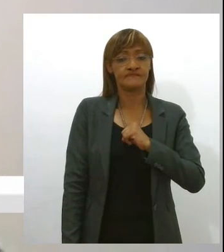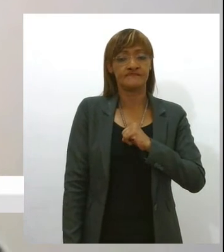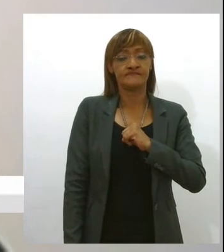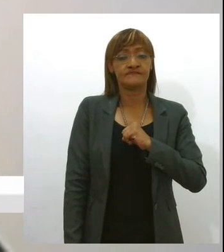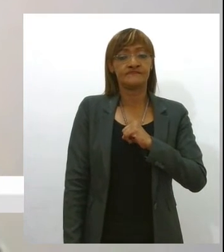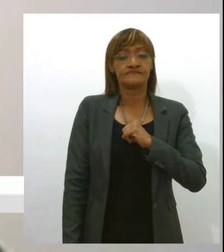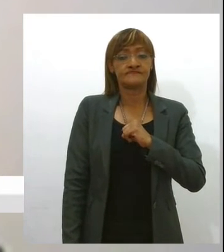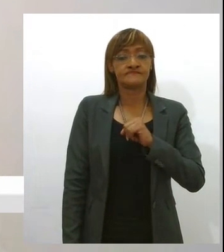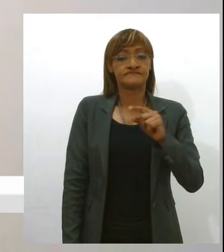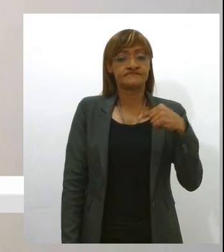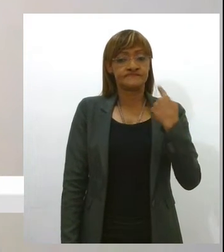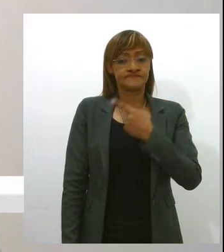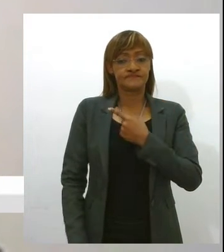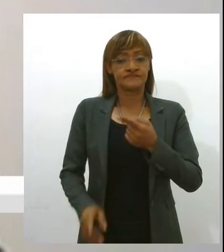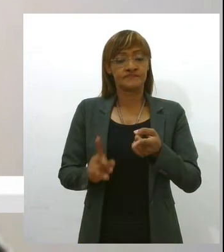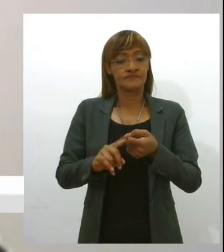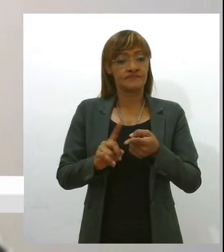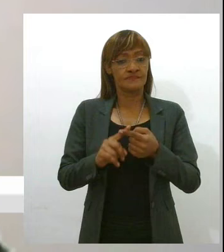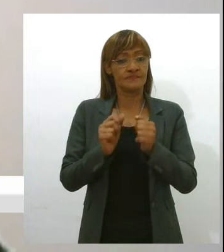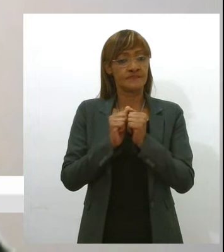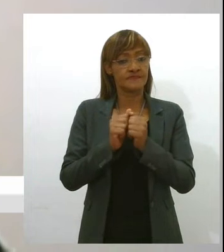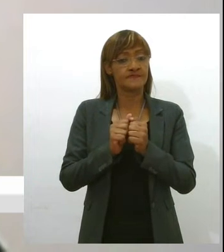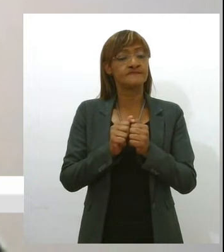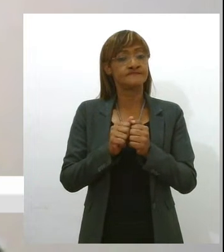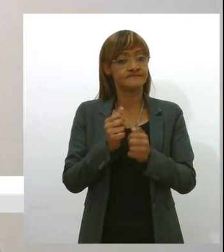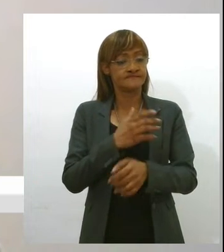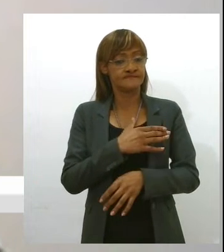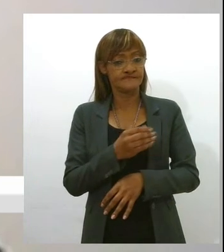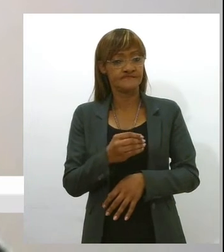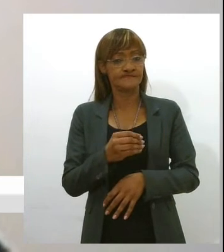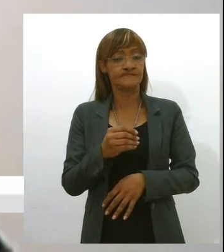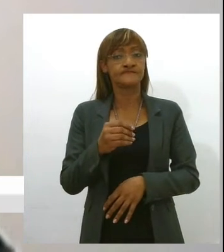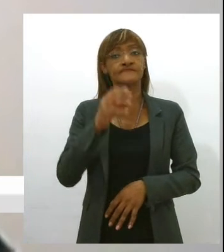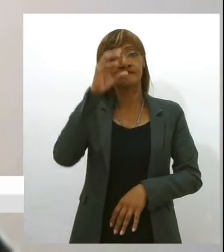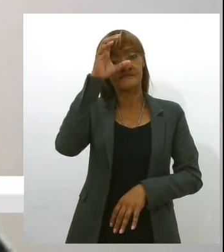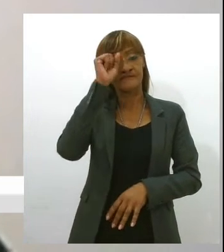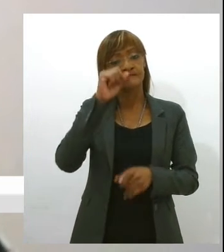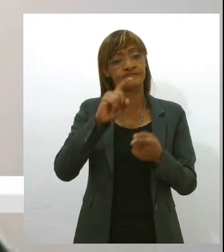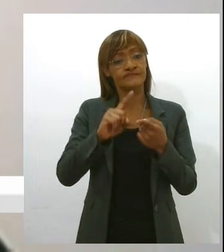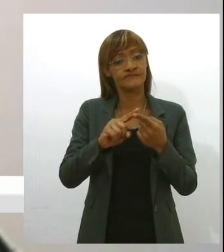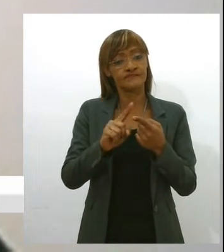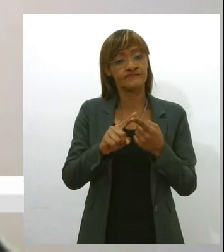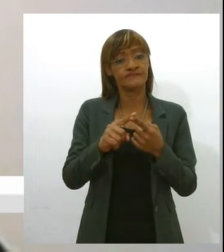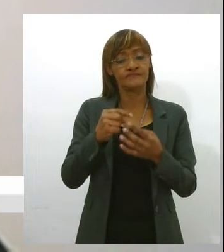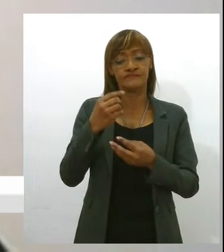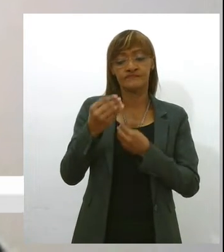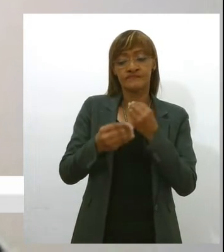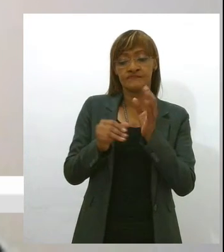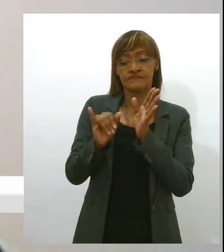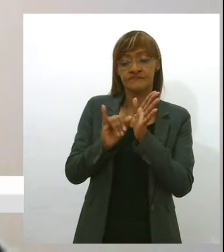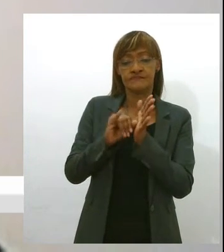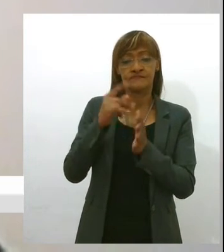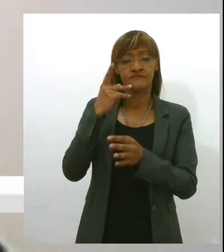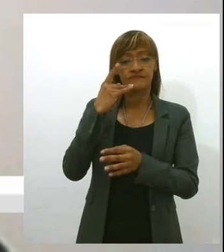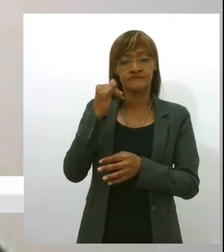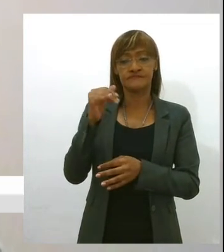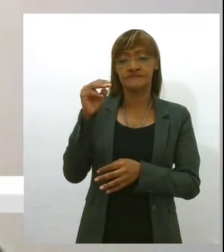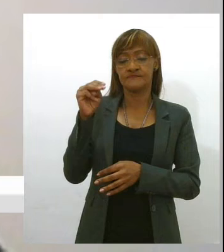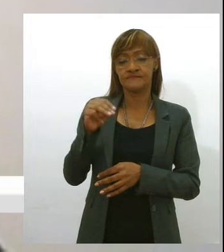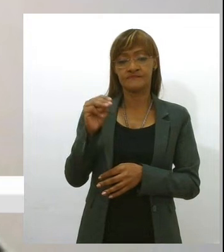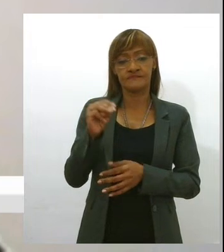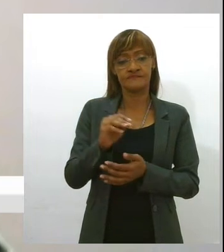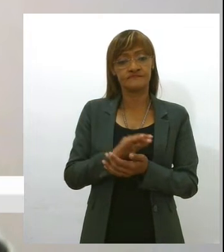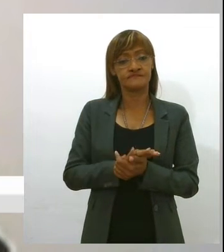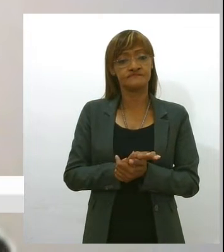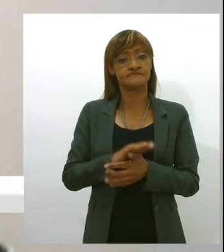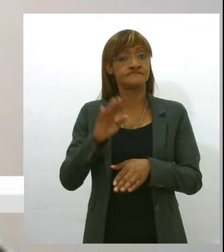as crianças e tal, a gente também está aprendendo a ser pai, a ser mãe e tudo. Então, a gente também perde a paciência, né,